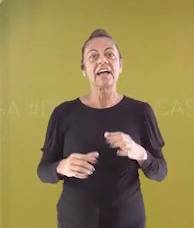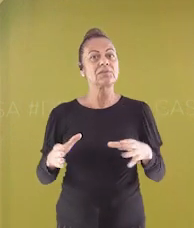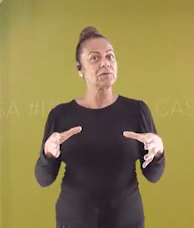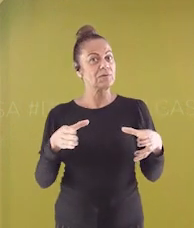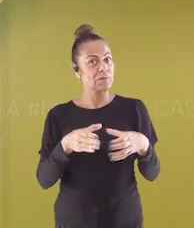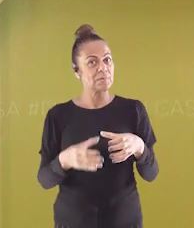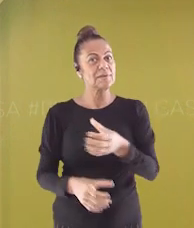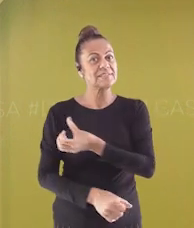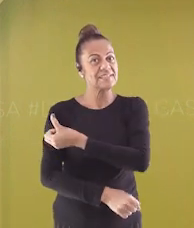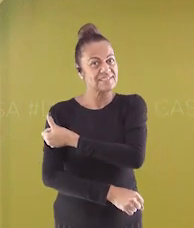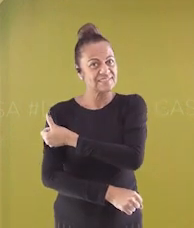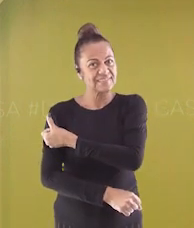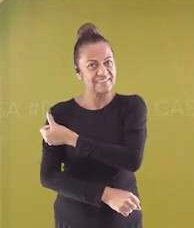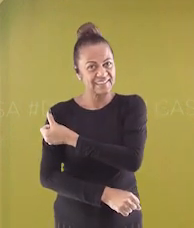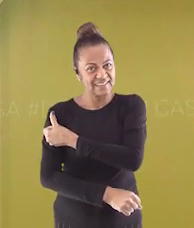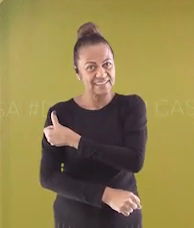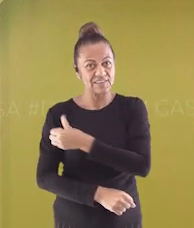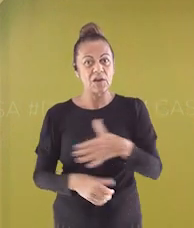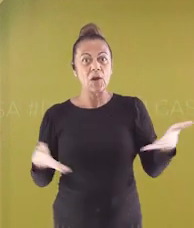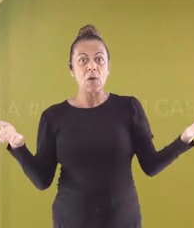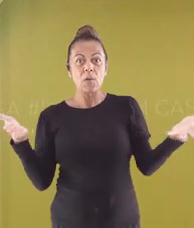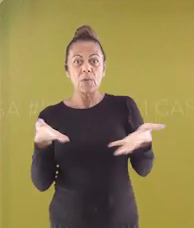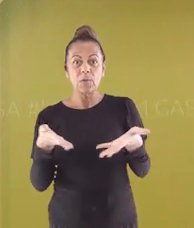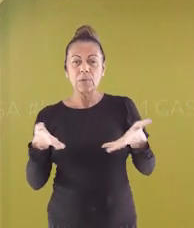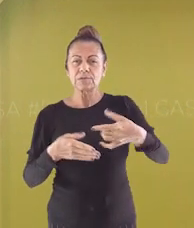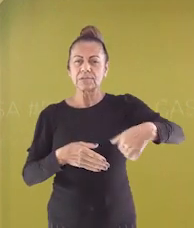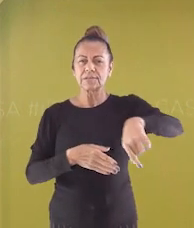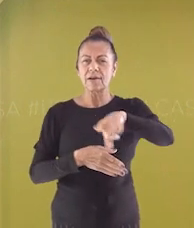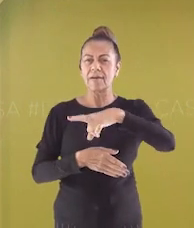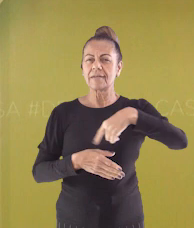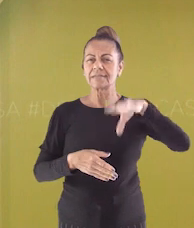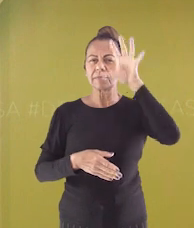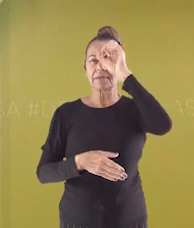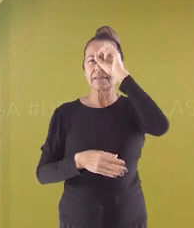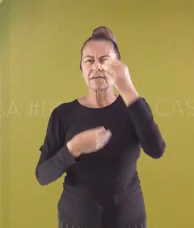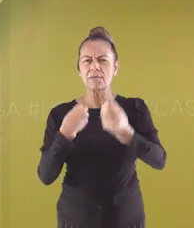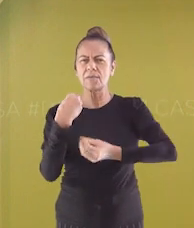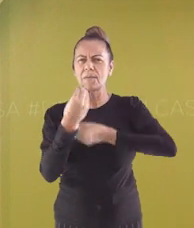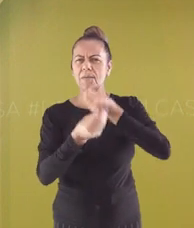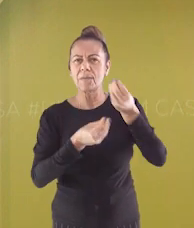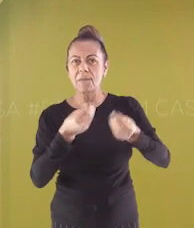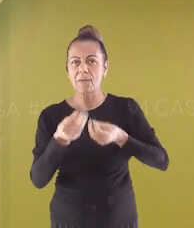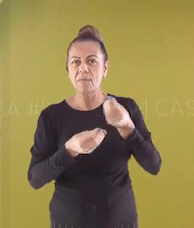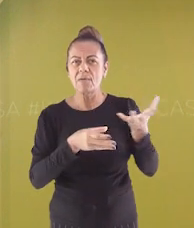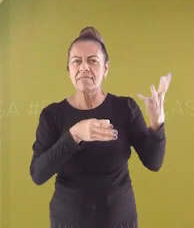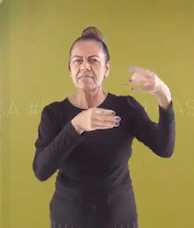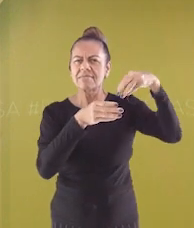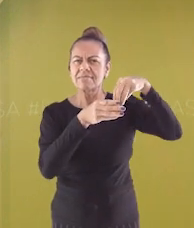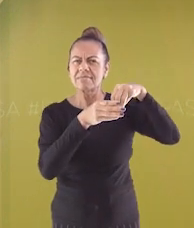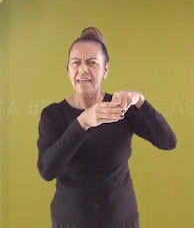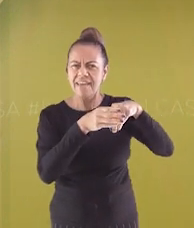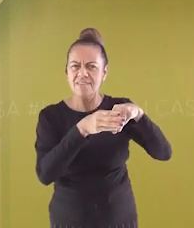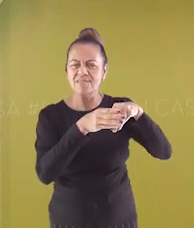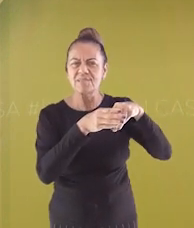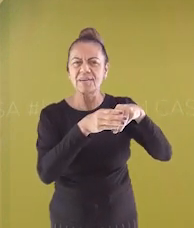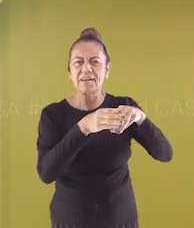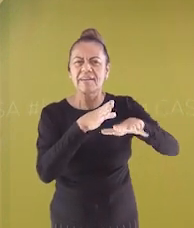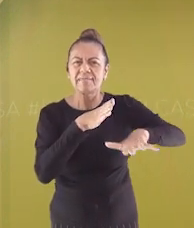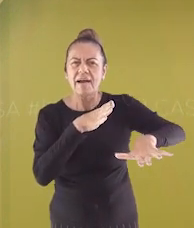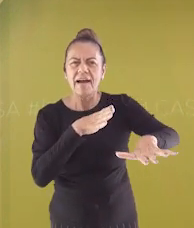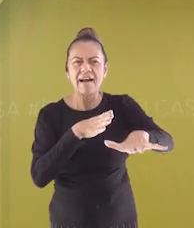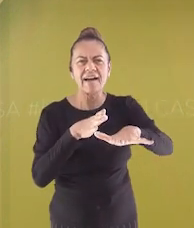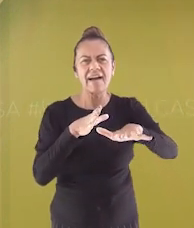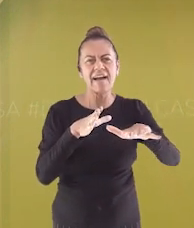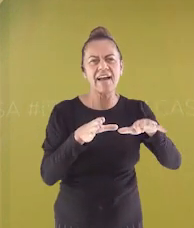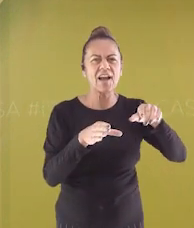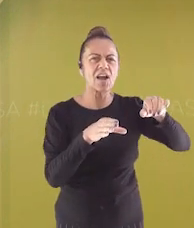fundamental. E hoje nós vamos aprender um pouco mais sobre as transformações químicas que acontecem na cozinha